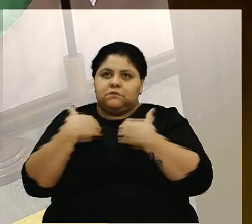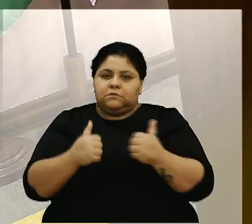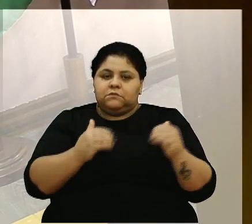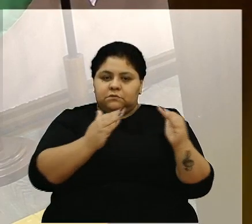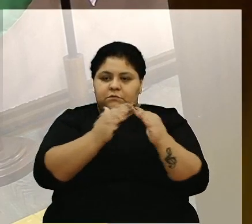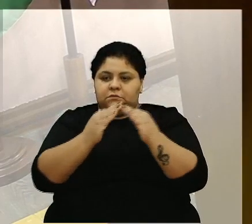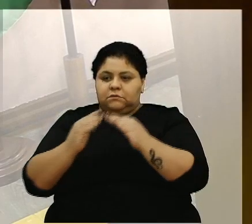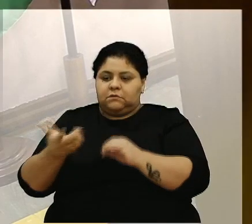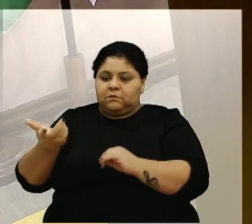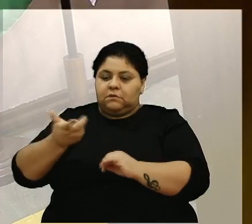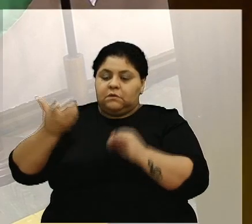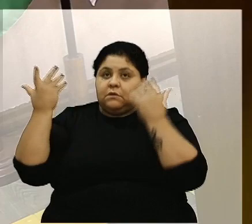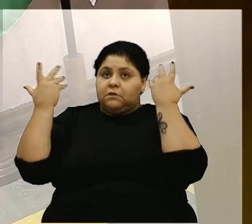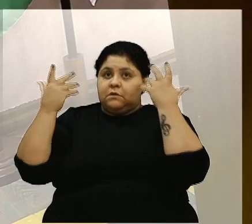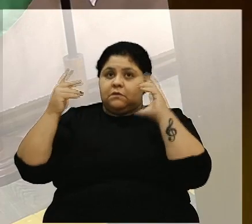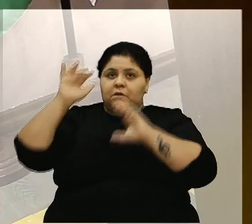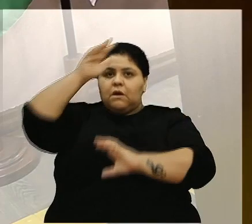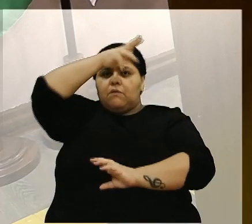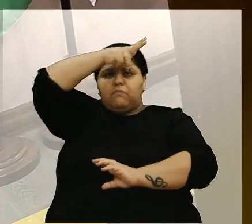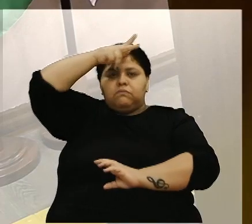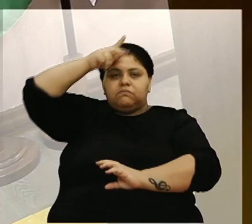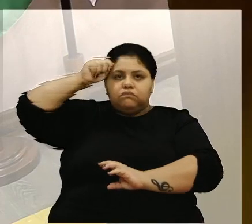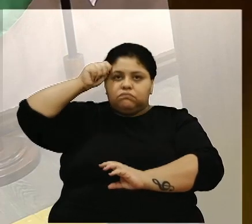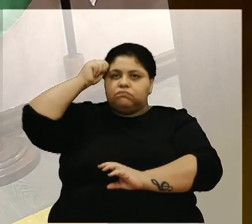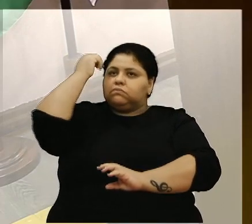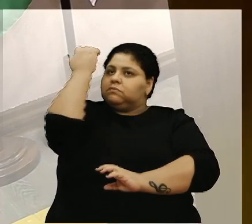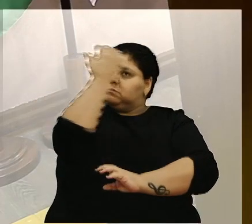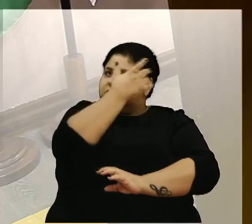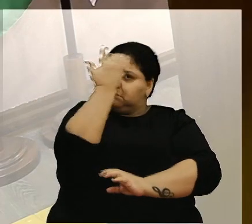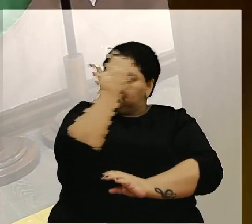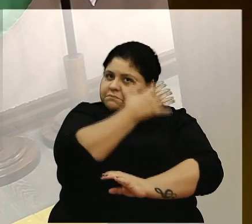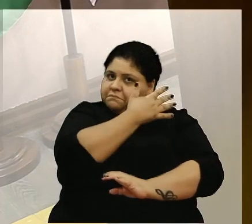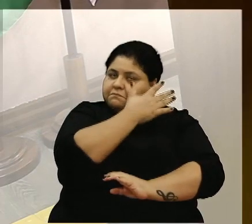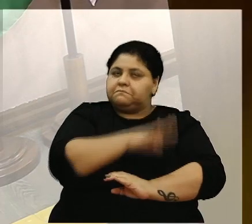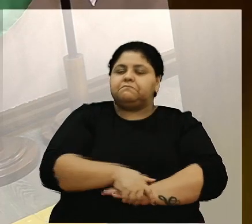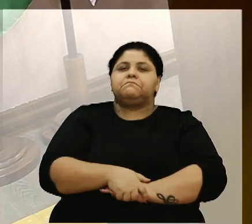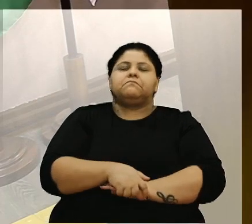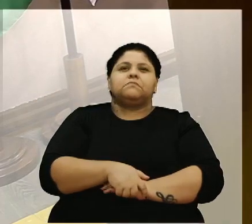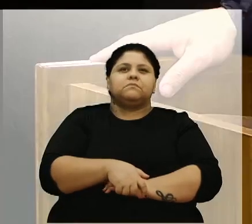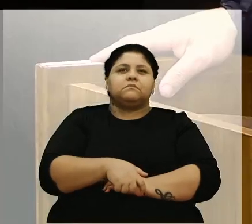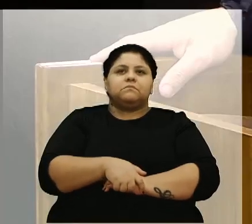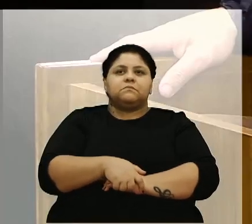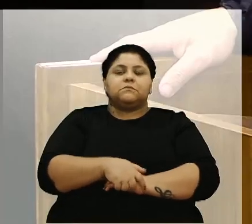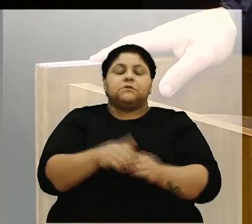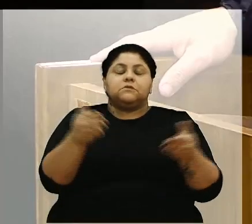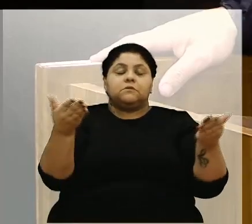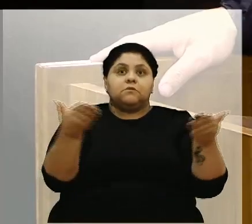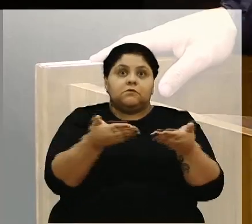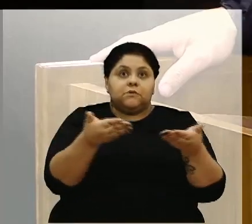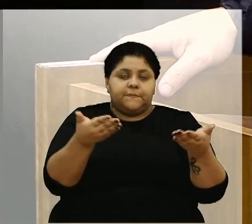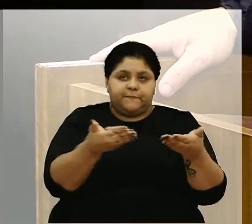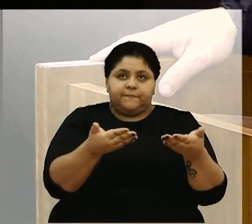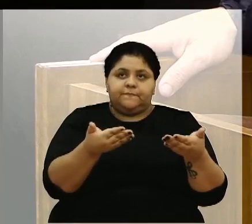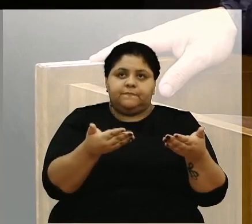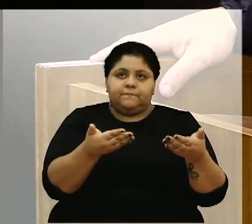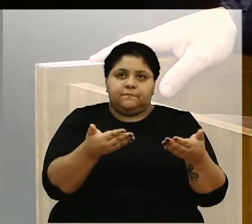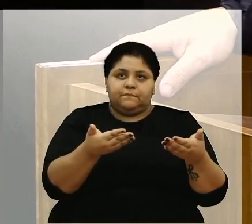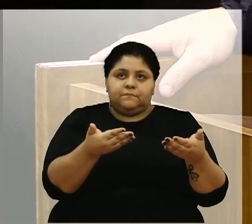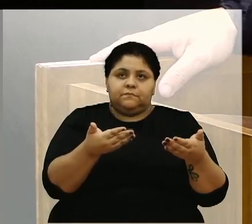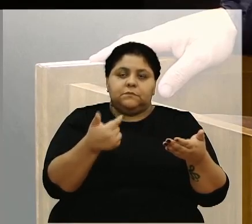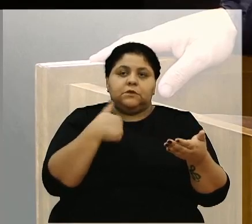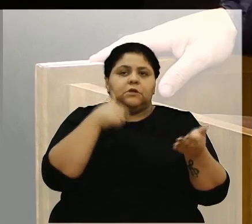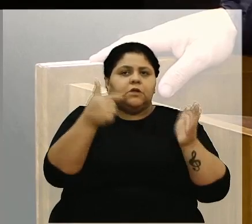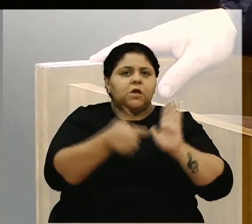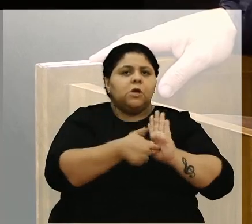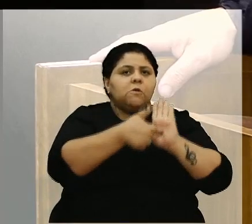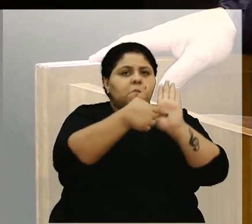quero parabenizar o prefeito Adilode Domênico. Hoje, ele mostra